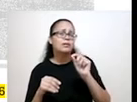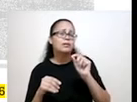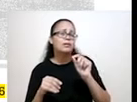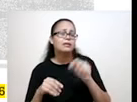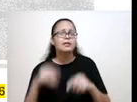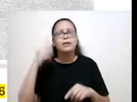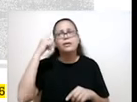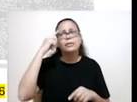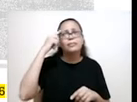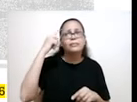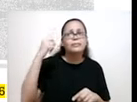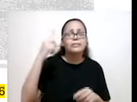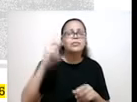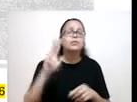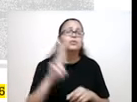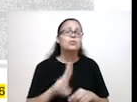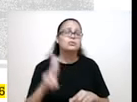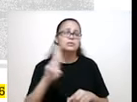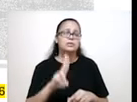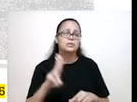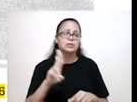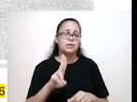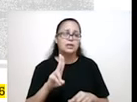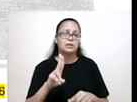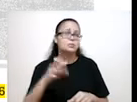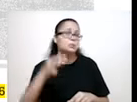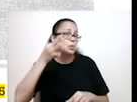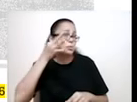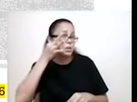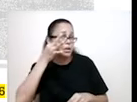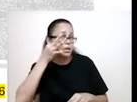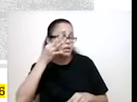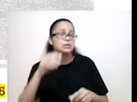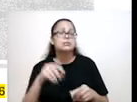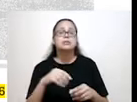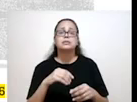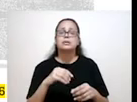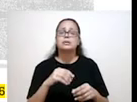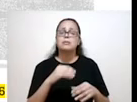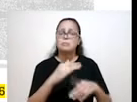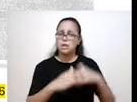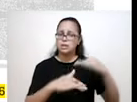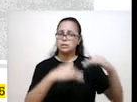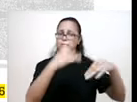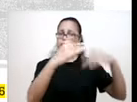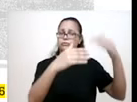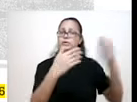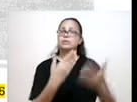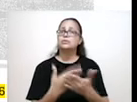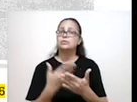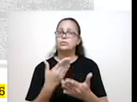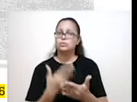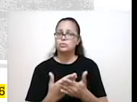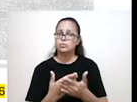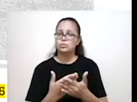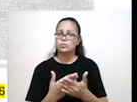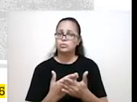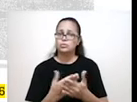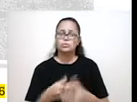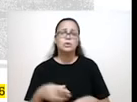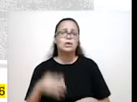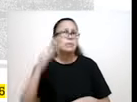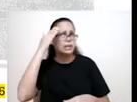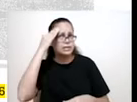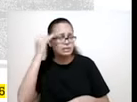pelos pensadores humanistas para desenvolver estudos e tentar desvendar o mundo era uma combinação entre